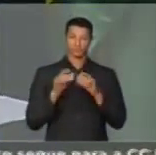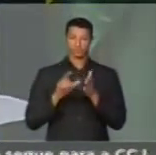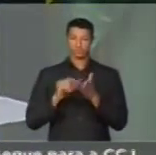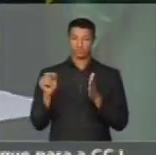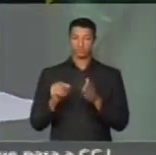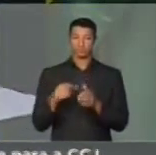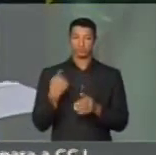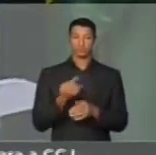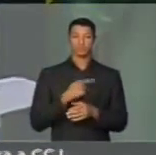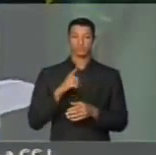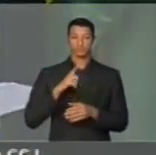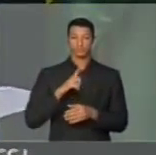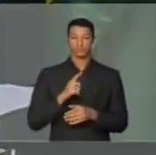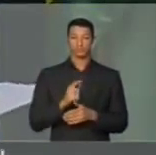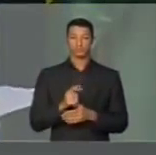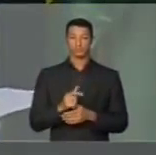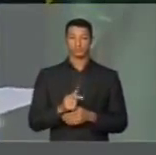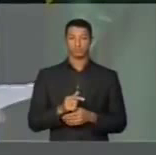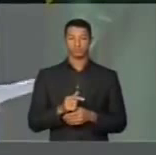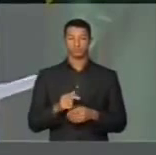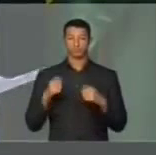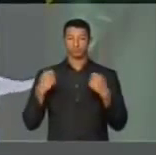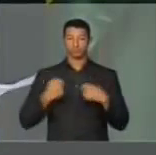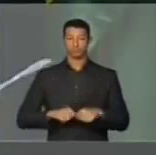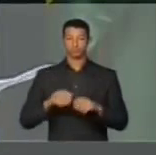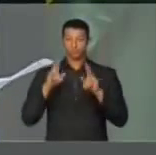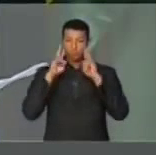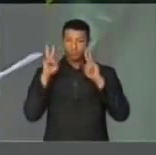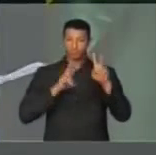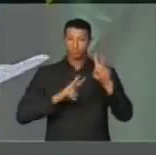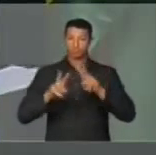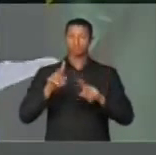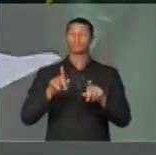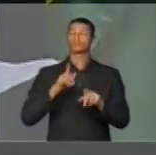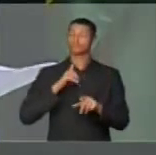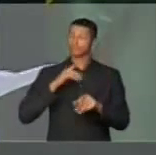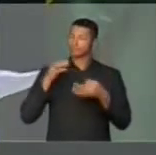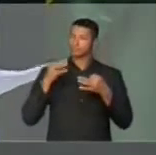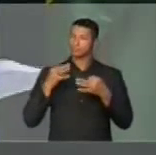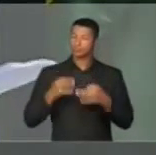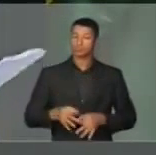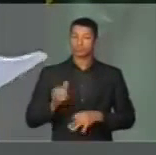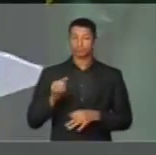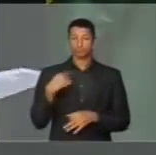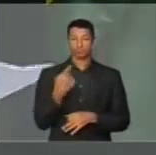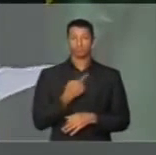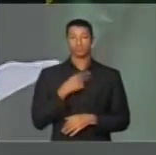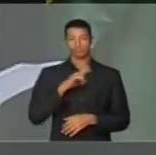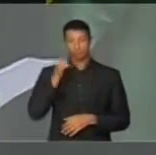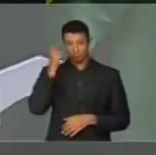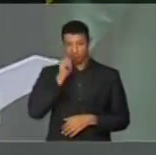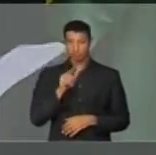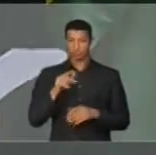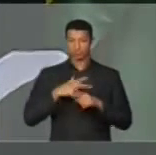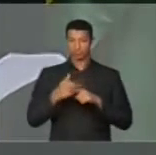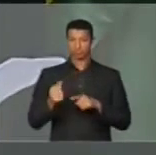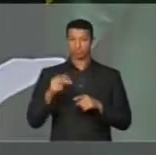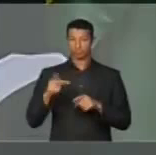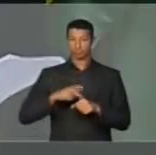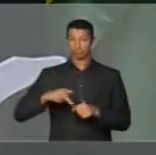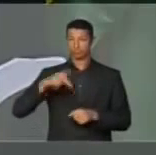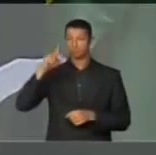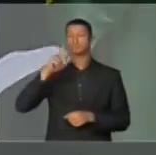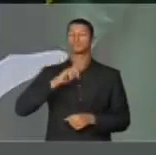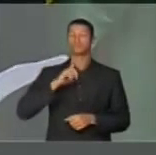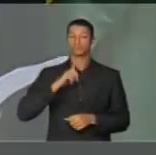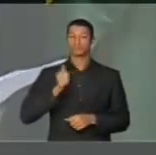destaquei. A gente tem que ter uma precisão, uma visão cirúrgica, e tenho certeza que a gente irá superar a Petrobras, que